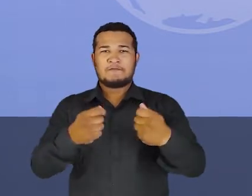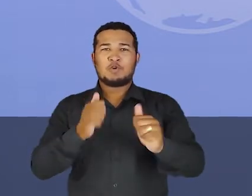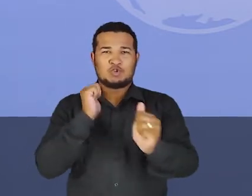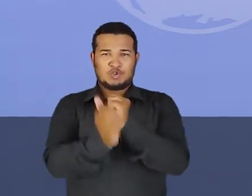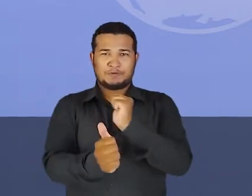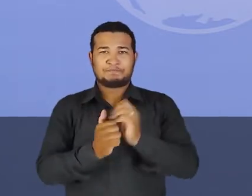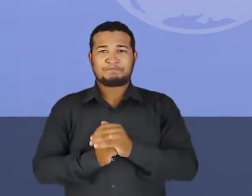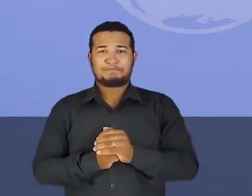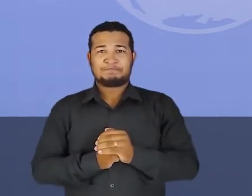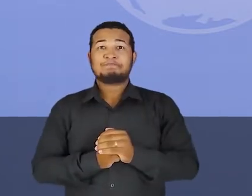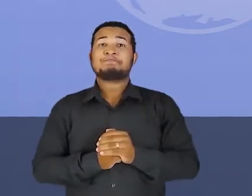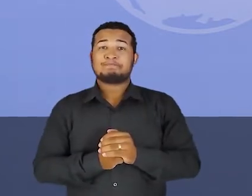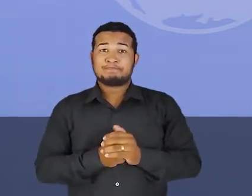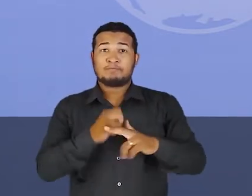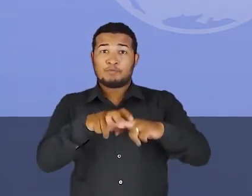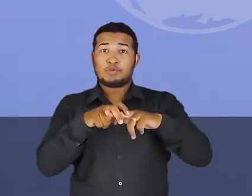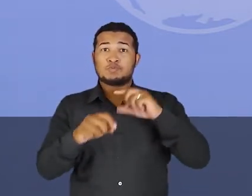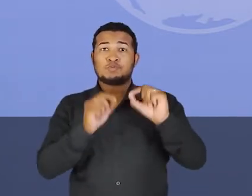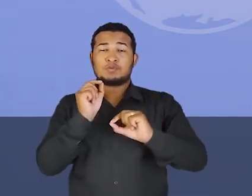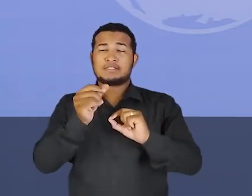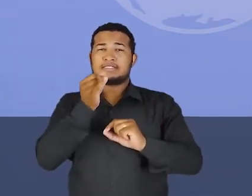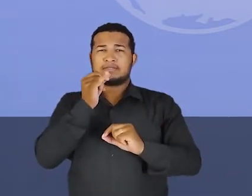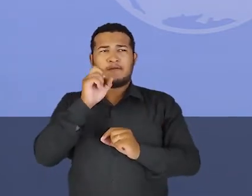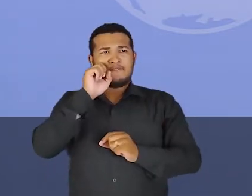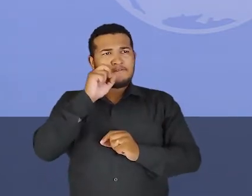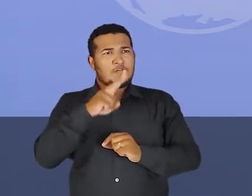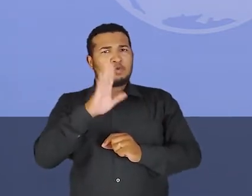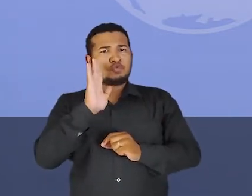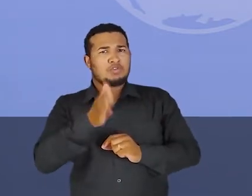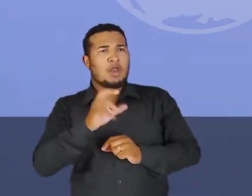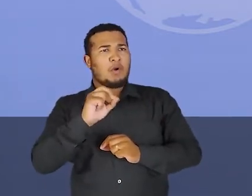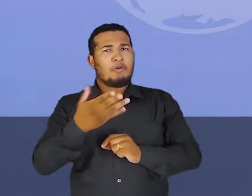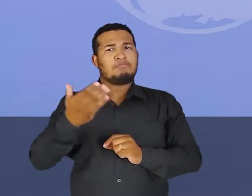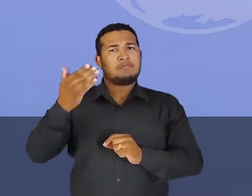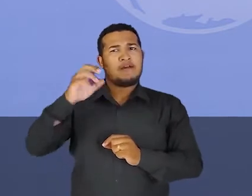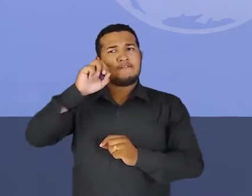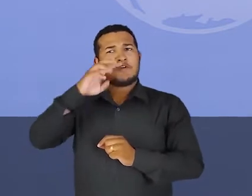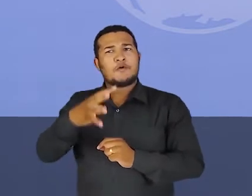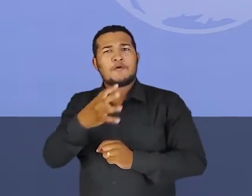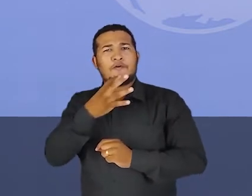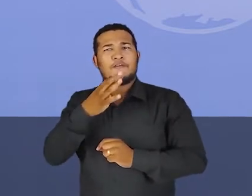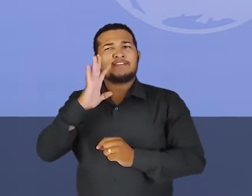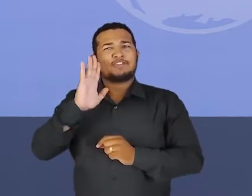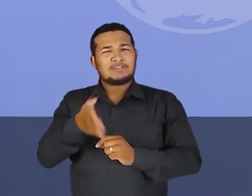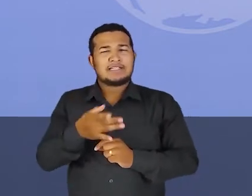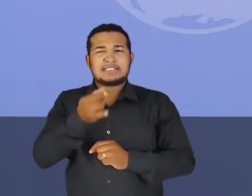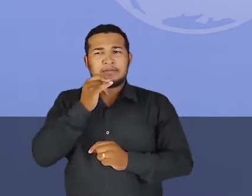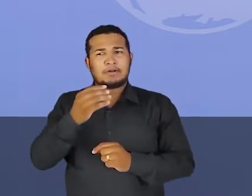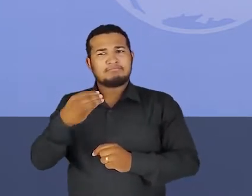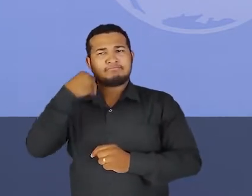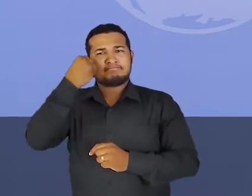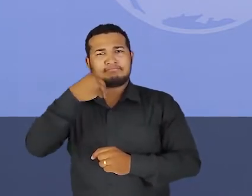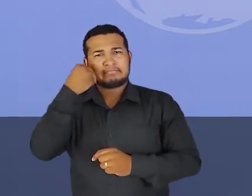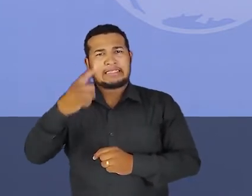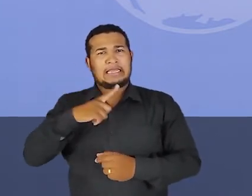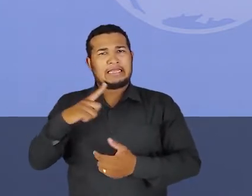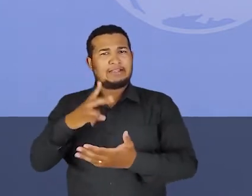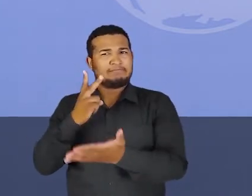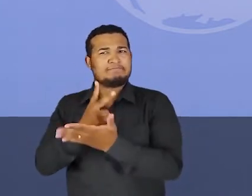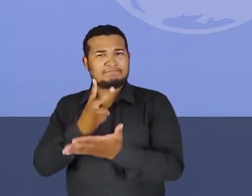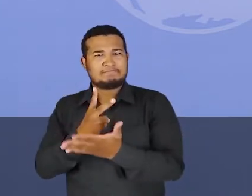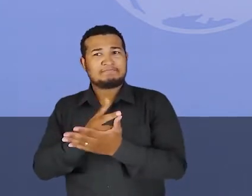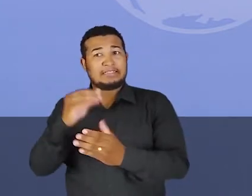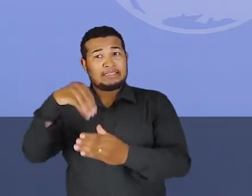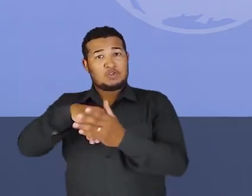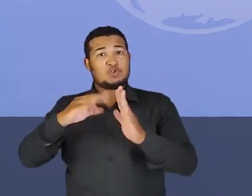você observa o jogo ou você já acompanhou alguma partida de handebol, você vivencia bastante essa prática na sua escola,